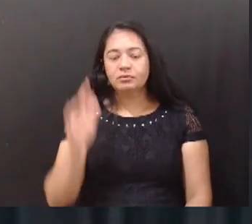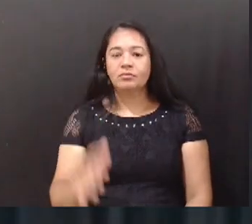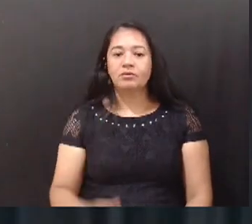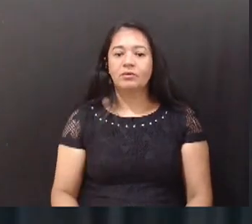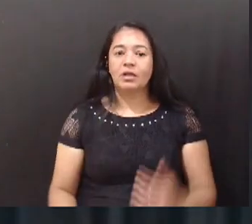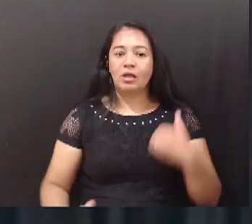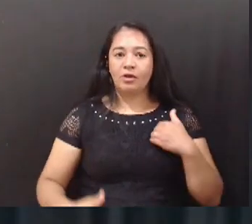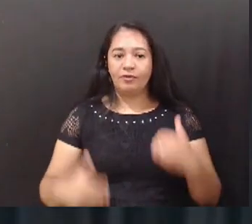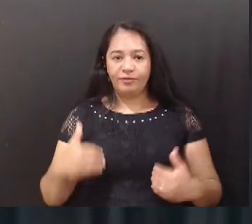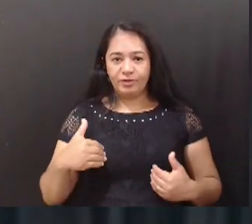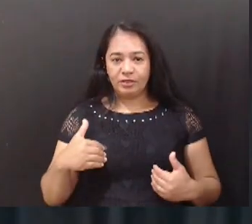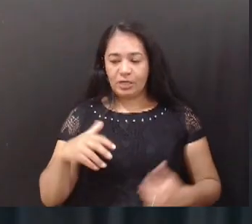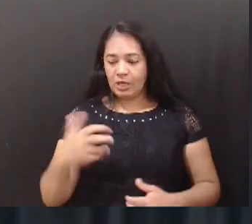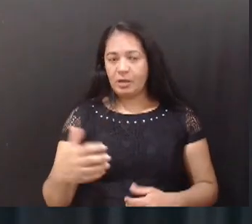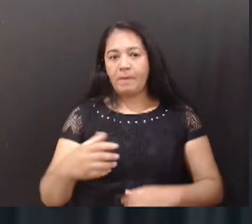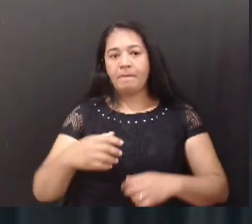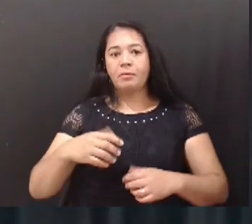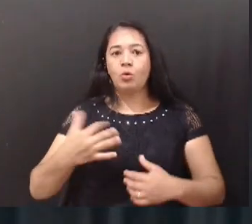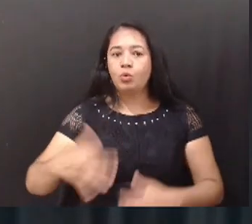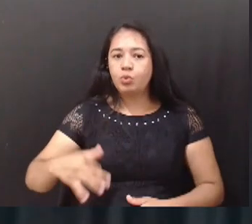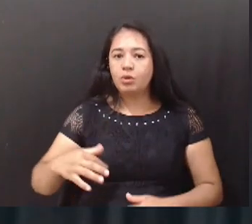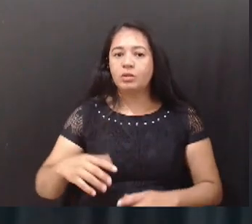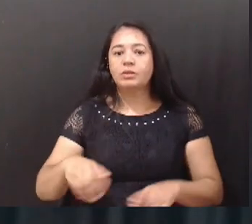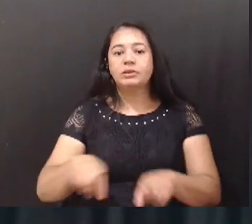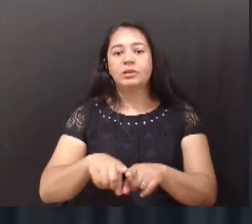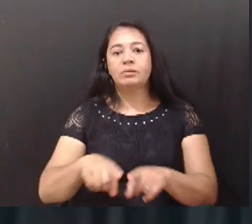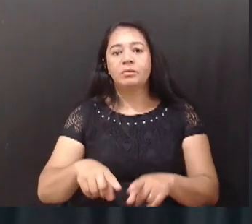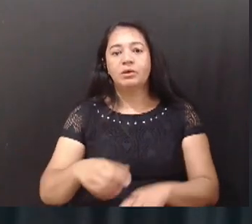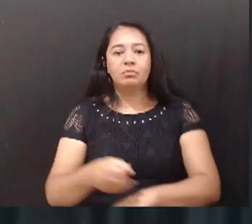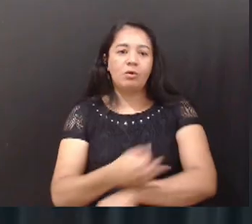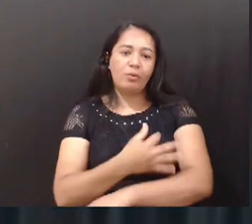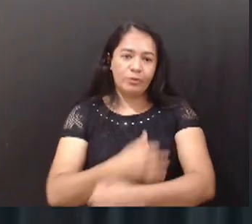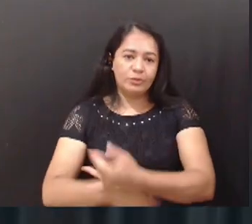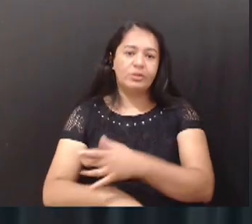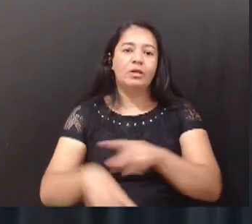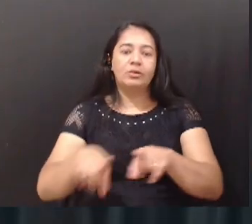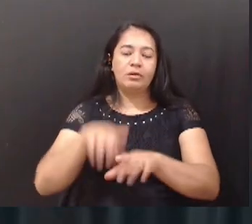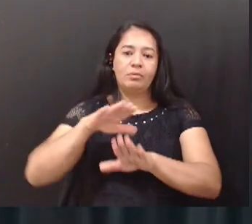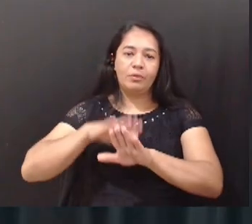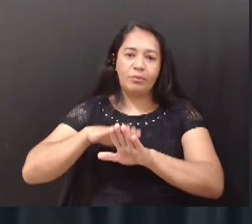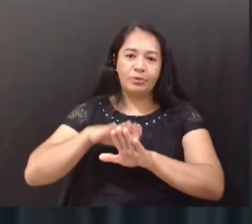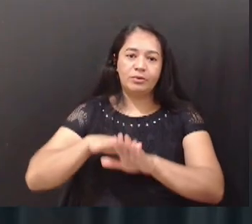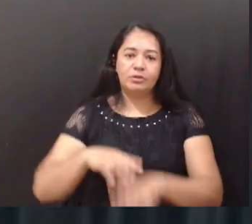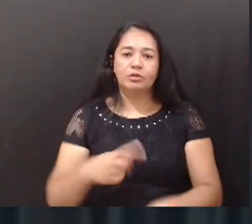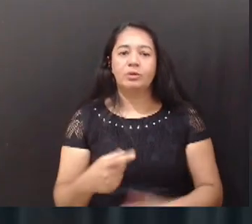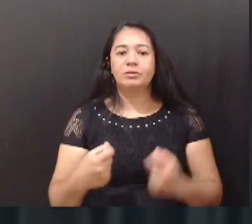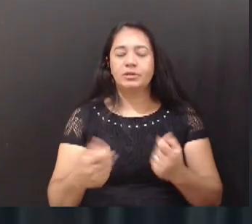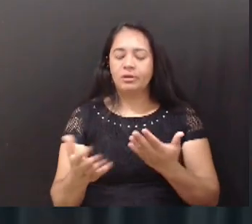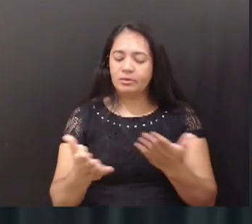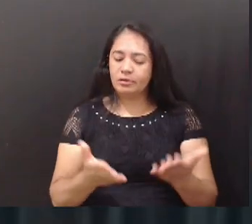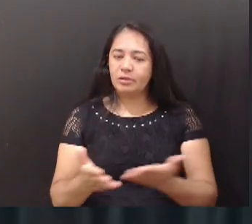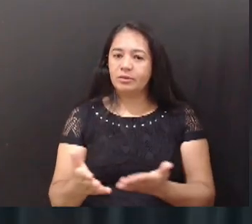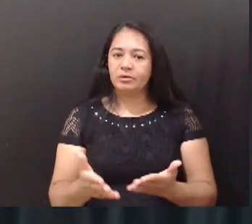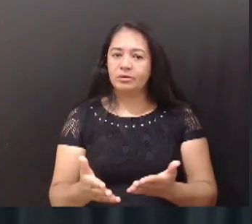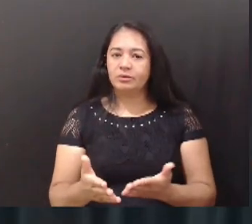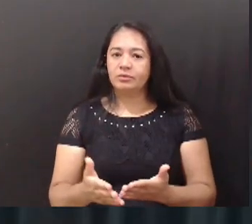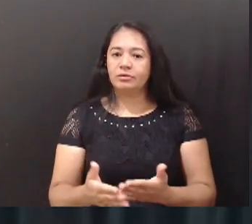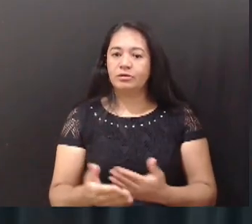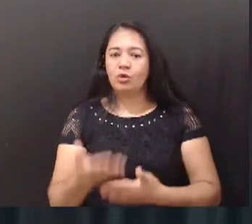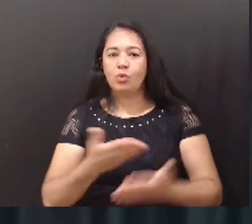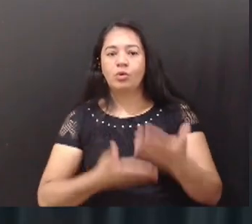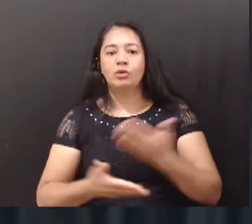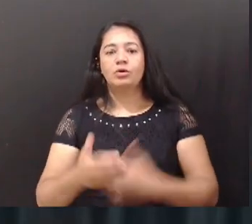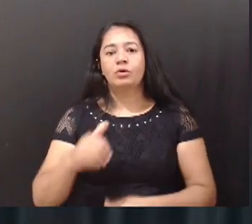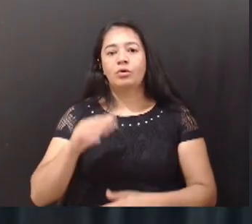pode machucar, etc., tem uma questão emocional ali por trás também. A gente precisa tratar uns aos outros com mais